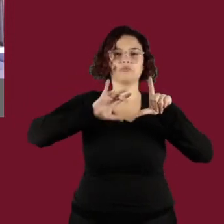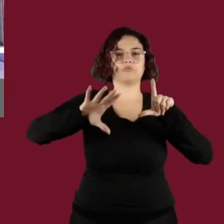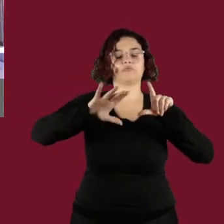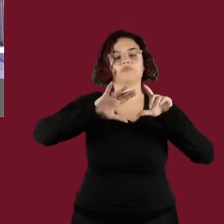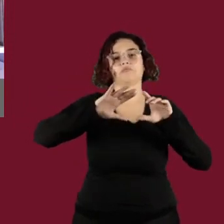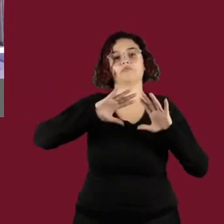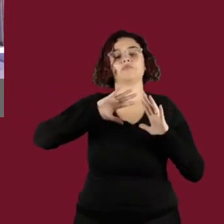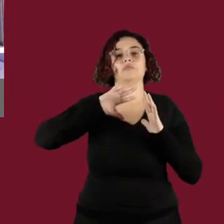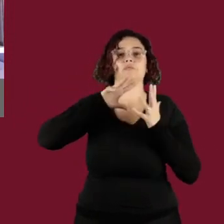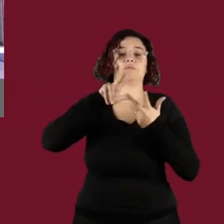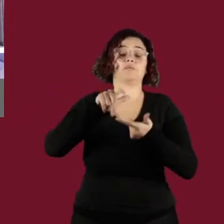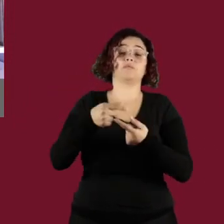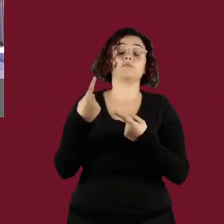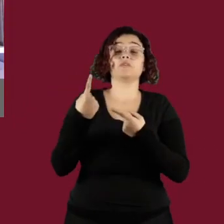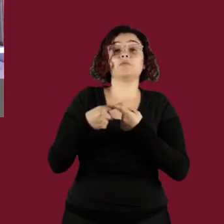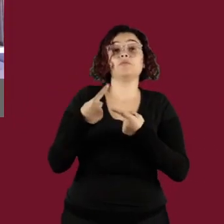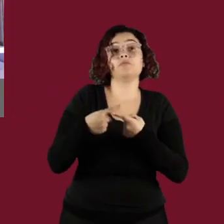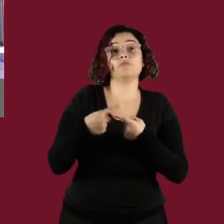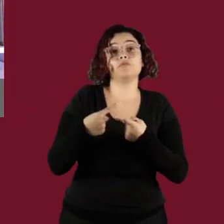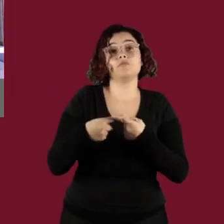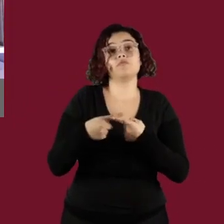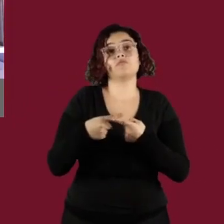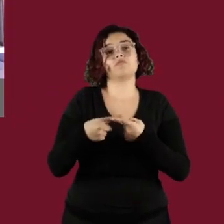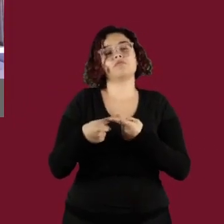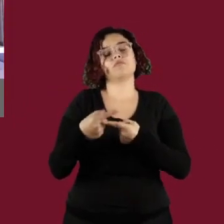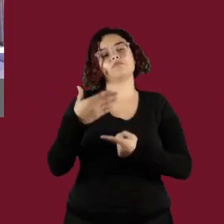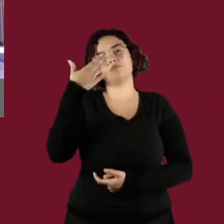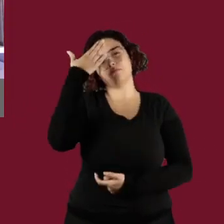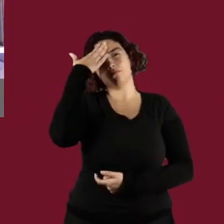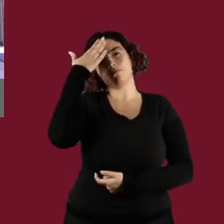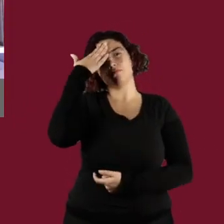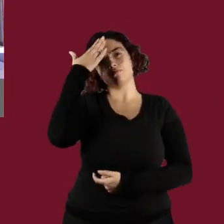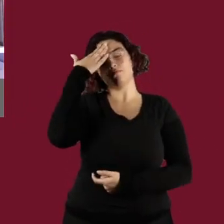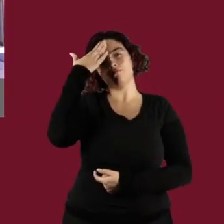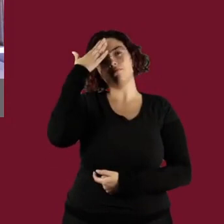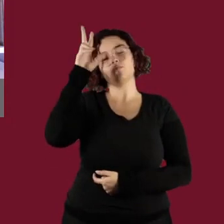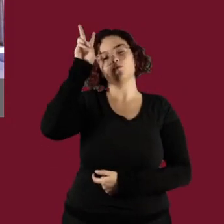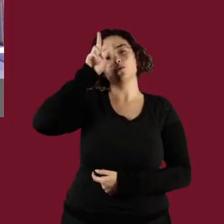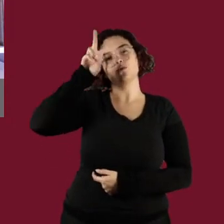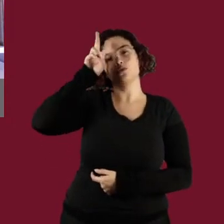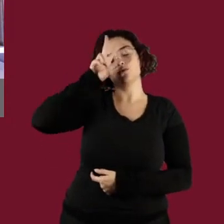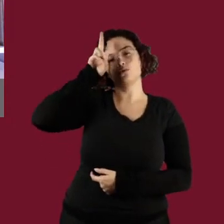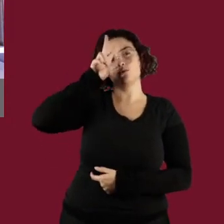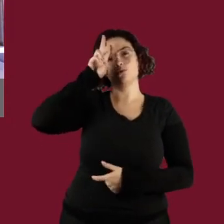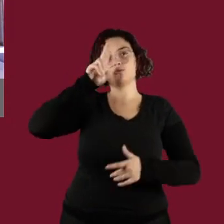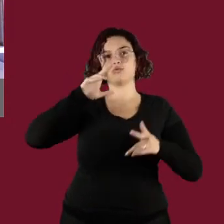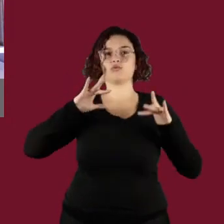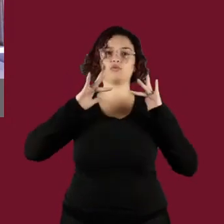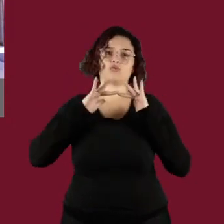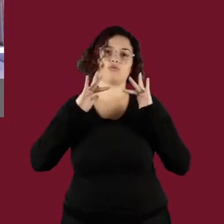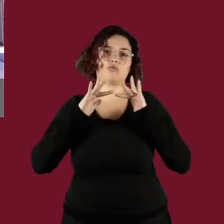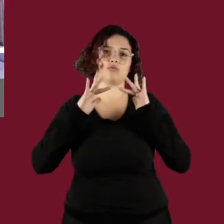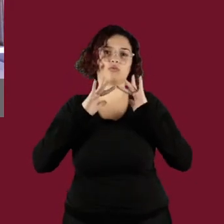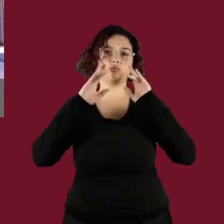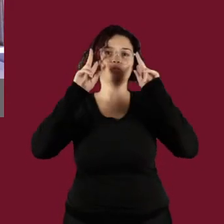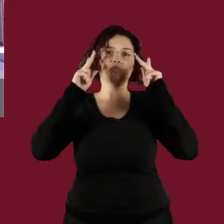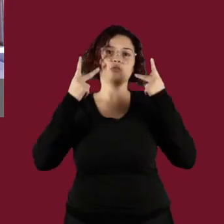Primeiro, porque não se sabia tanto, portanto, não se tinha a história do contacto humano entre o brasileiro e o